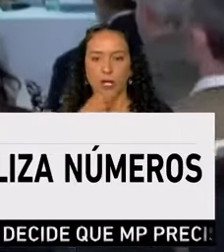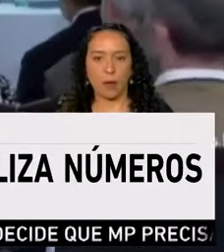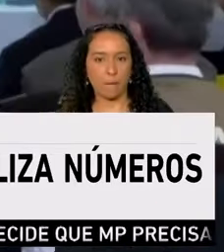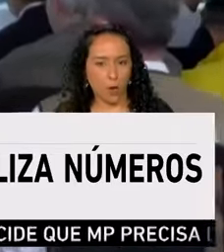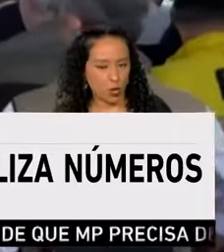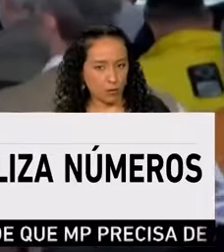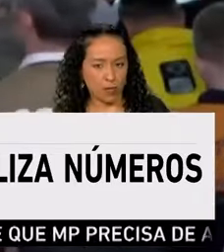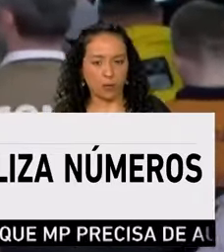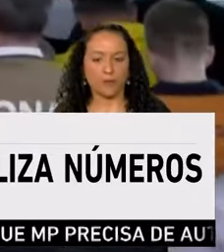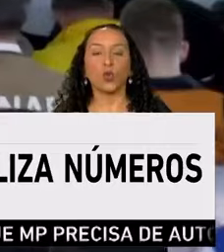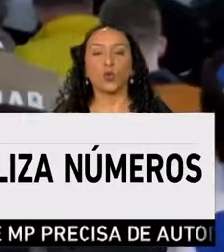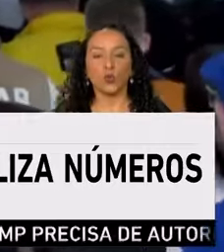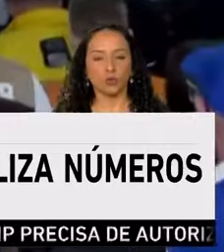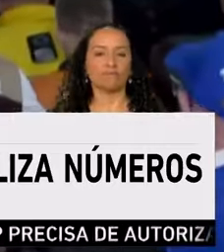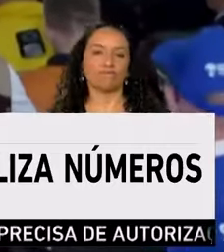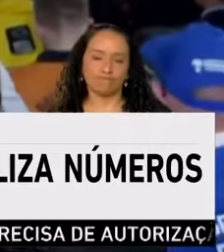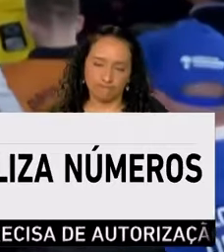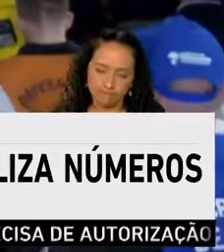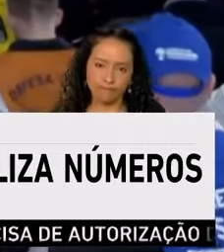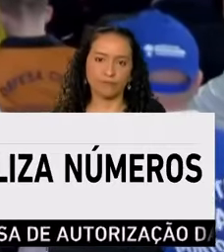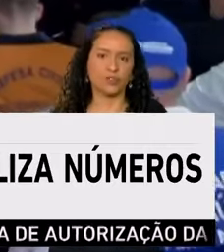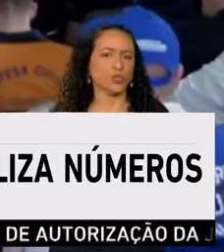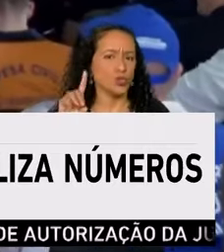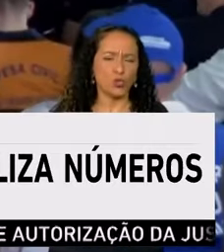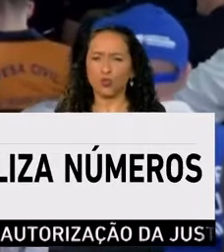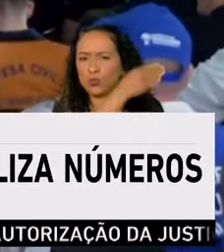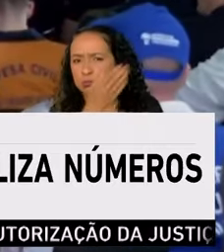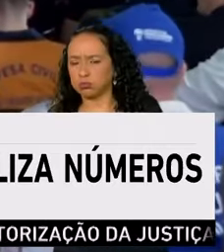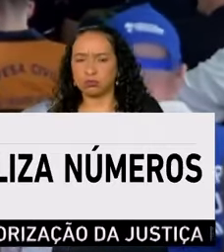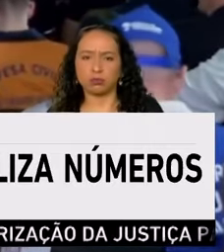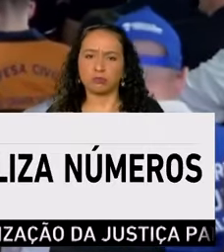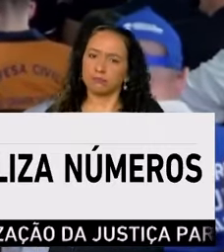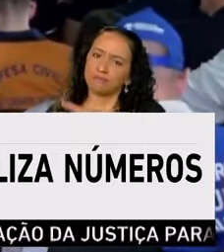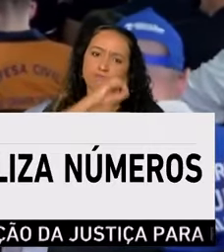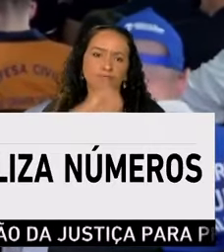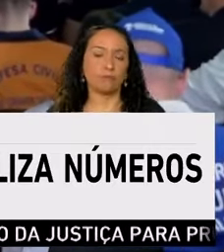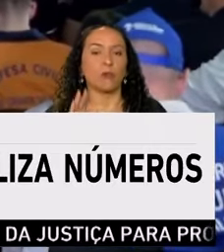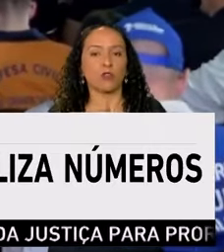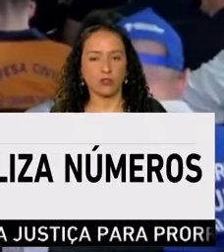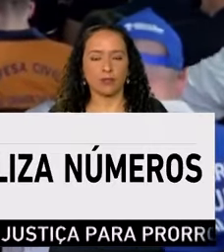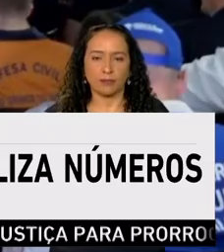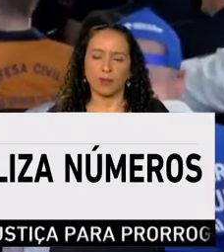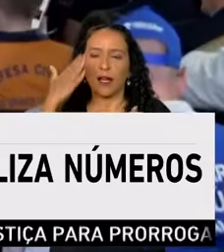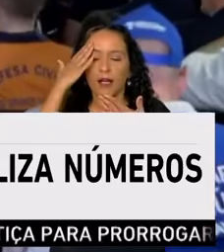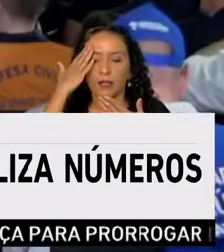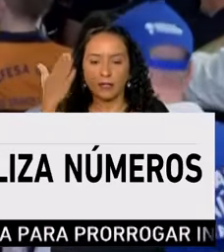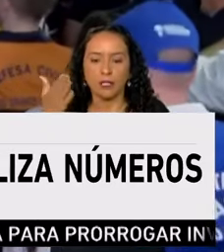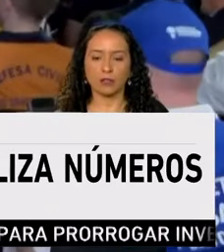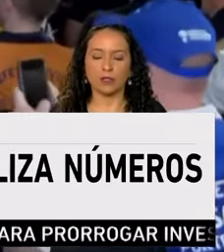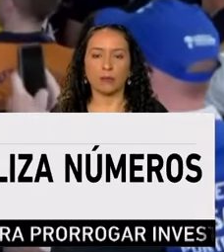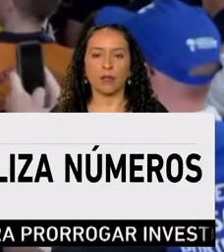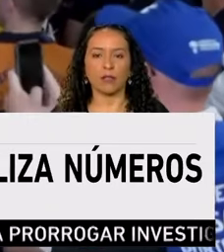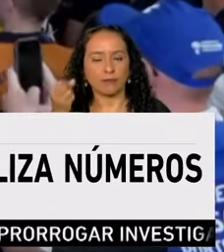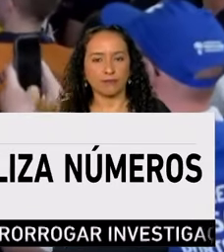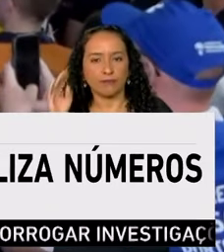senhores. Continuamos trabalhando diuturnamente para ajudar nessa situação. Eu agradeço a compreensão